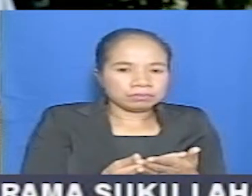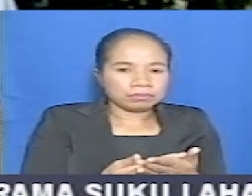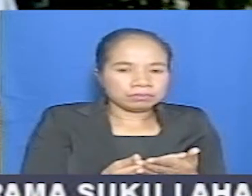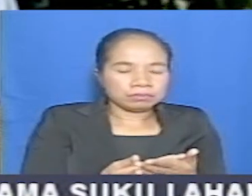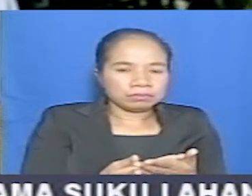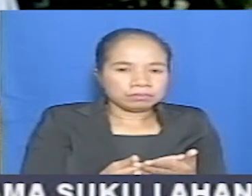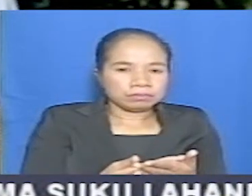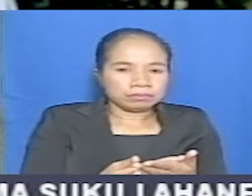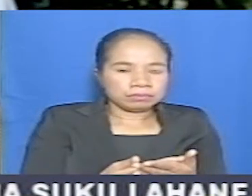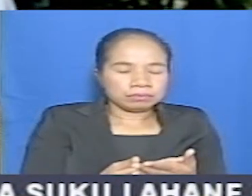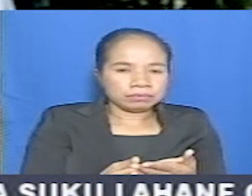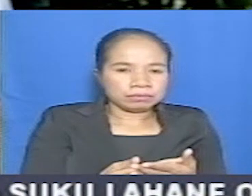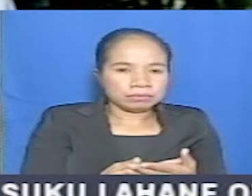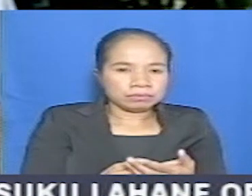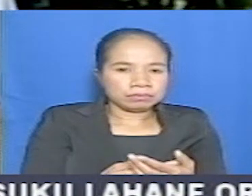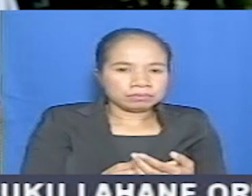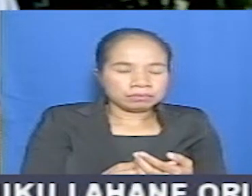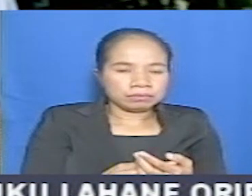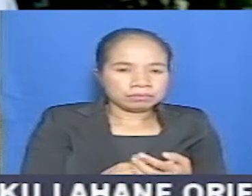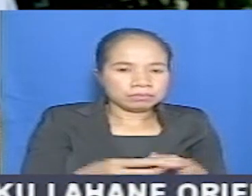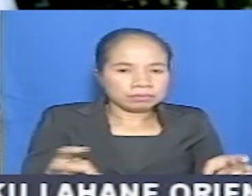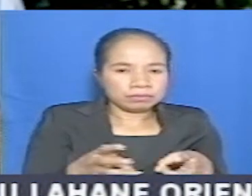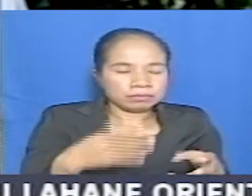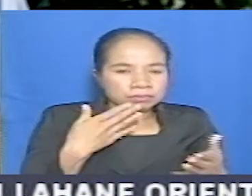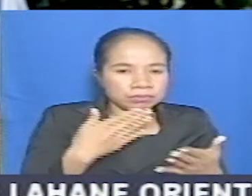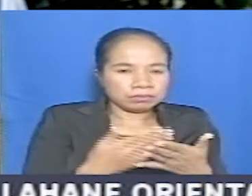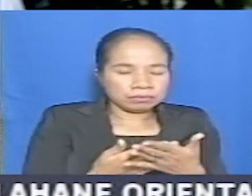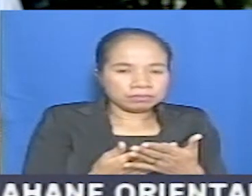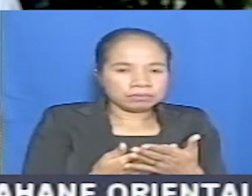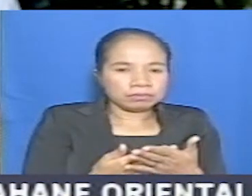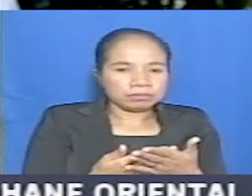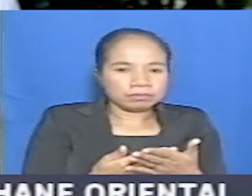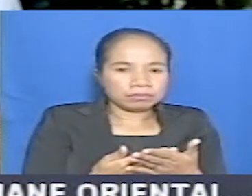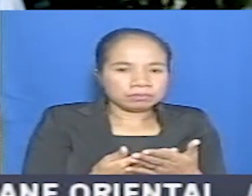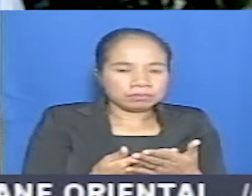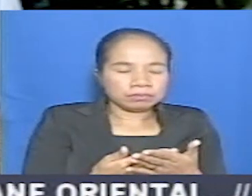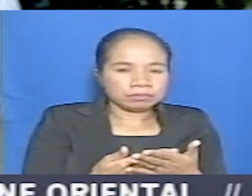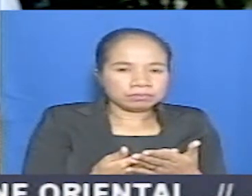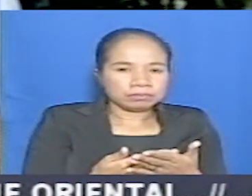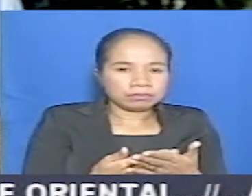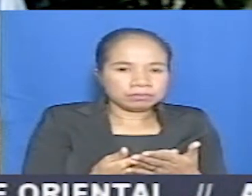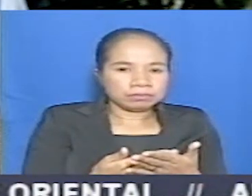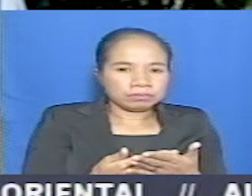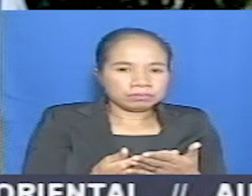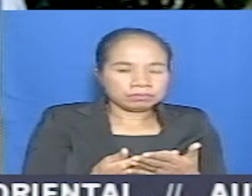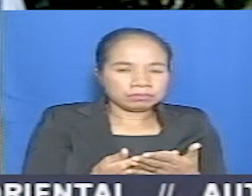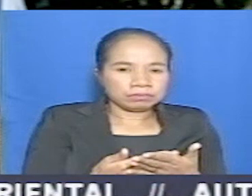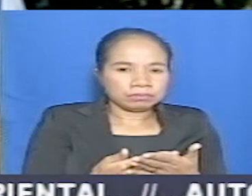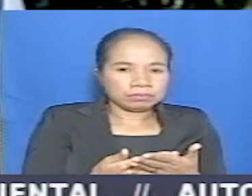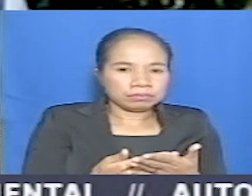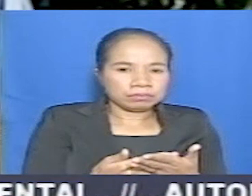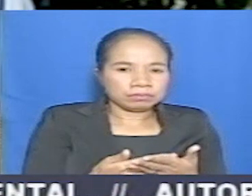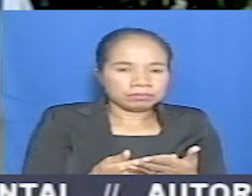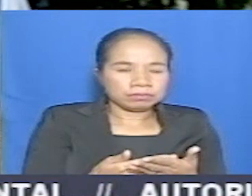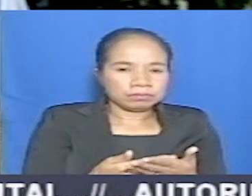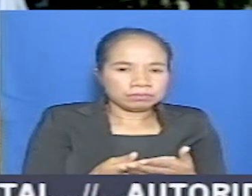normalizar la estrada, ma que ni plura mai, samba cuando la balan la die, café tava a fin y tira y que enferma el plura mai, bel estrés, el mate. Amba ne maca te